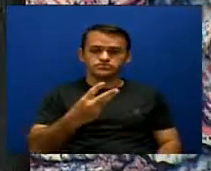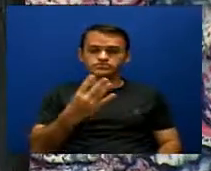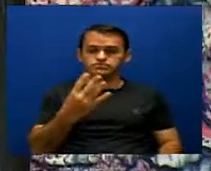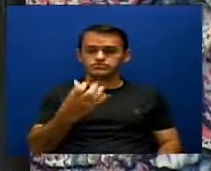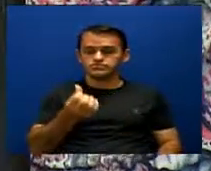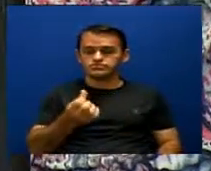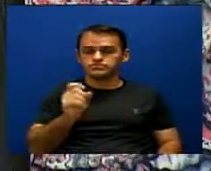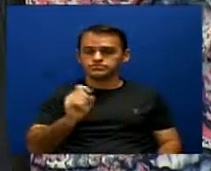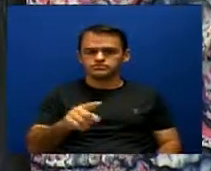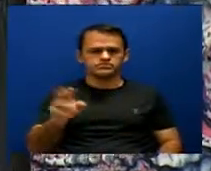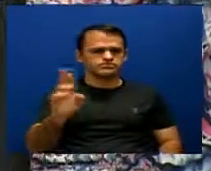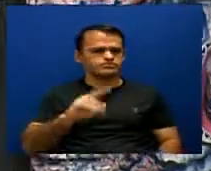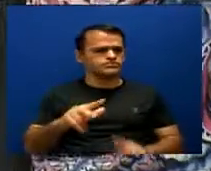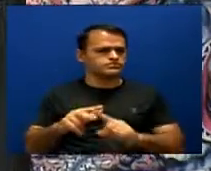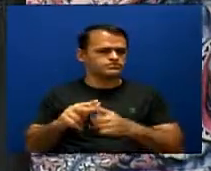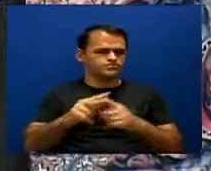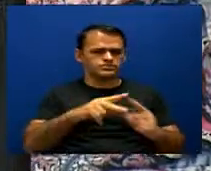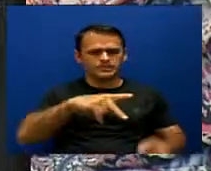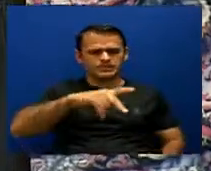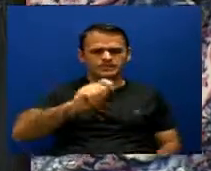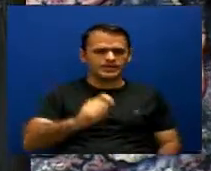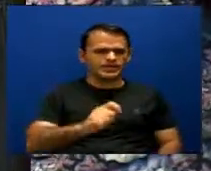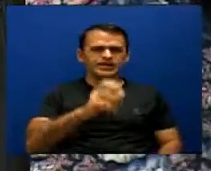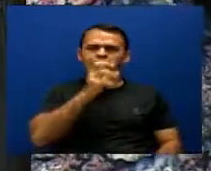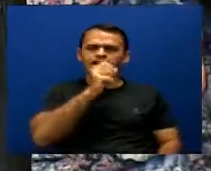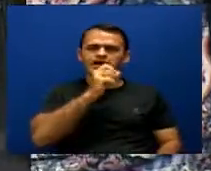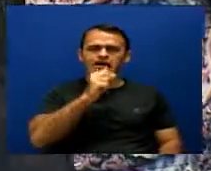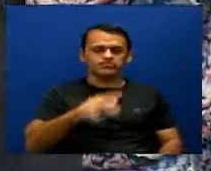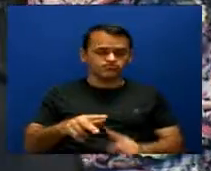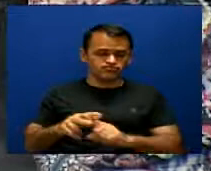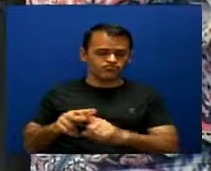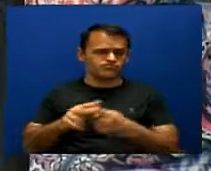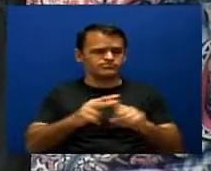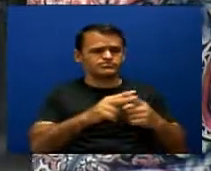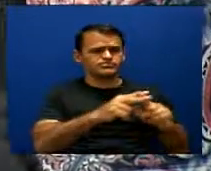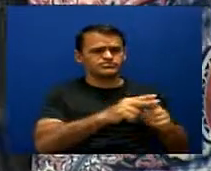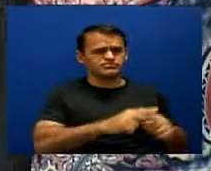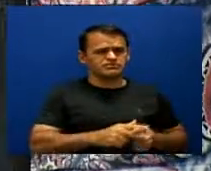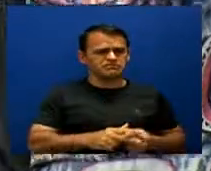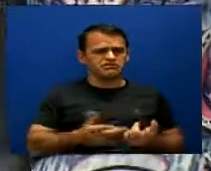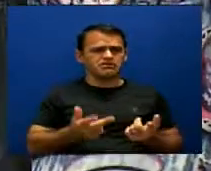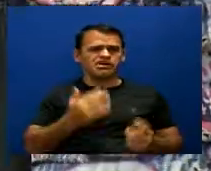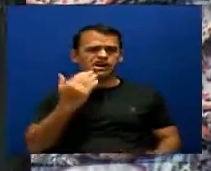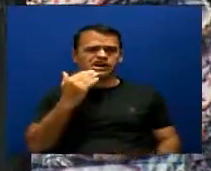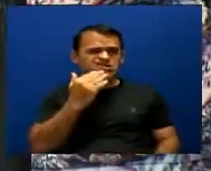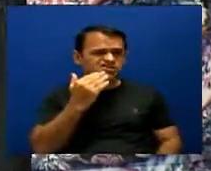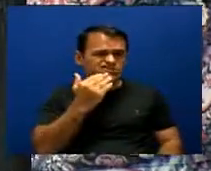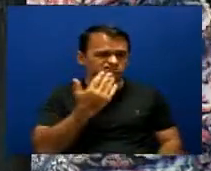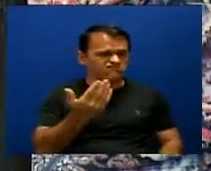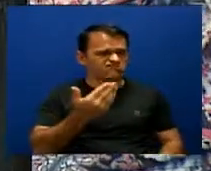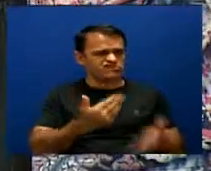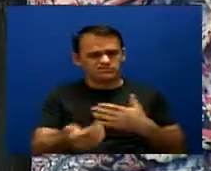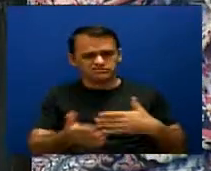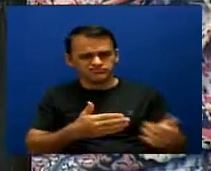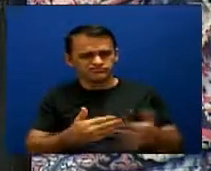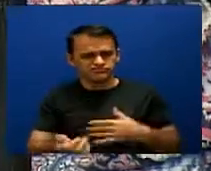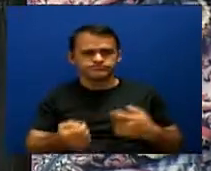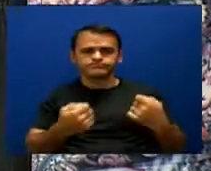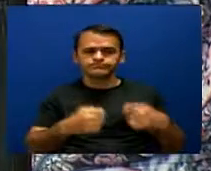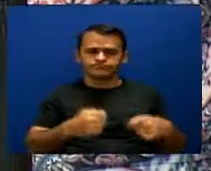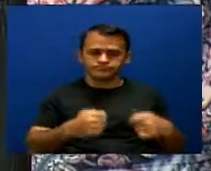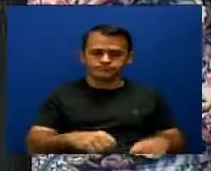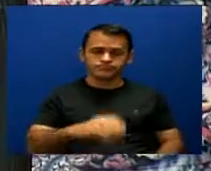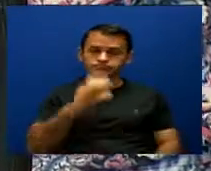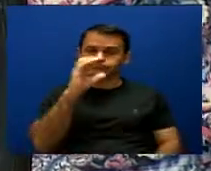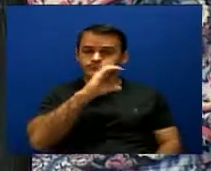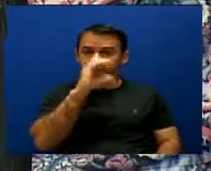R$ 346 mil para ser feita uma reforma naquele PA do Laranjeiras, e a reforma está lá meia boca, que nós vamos cobrar agora para ter um andamento